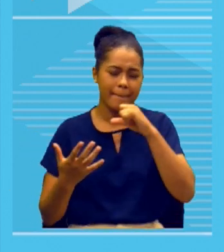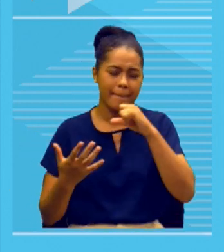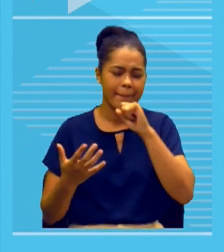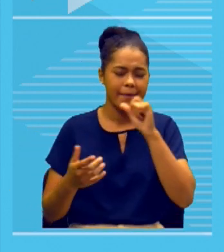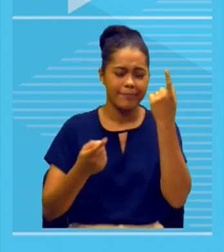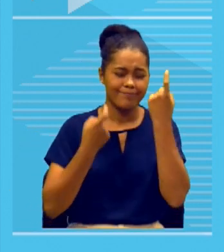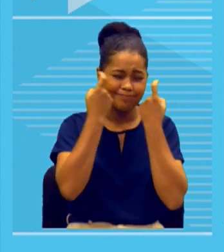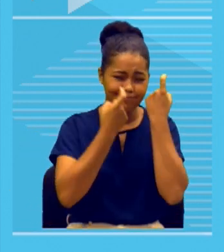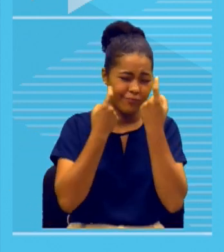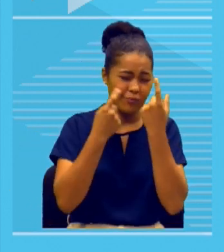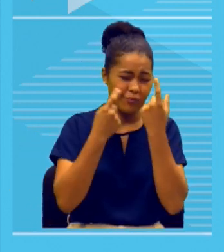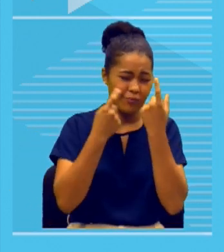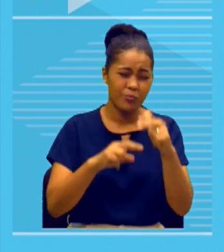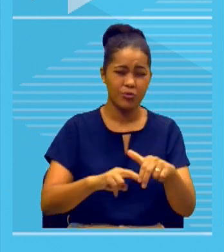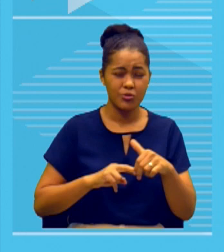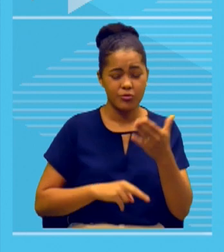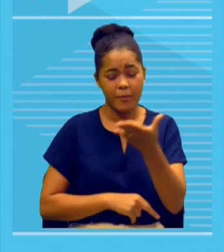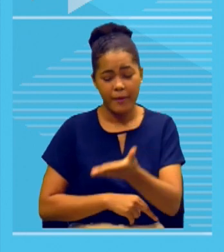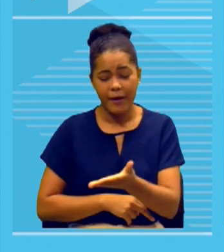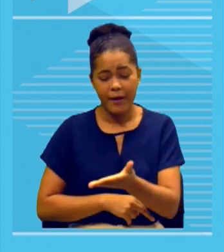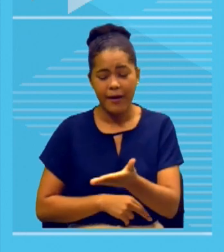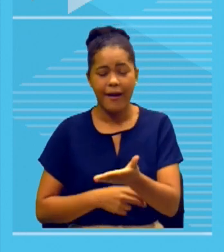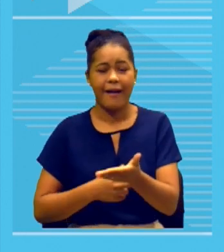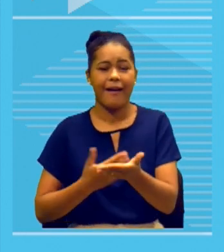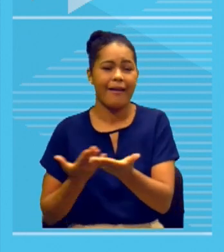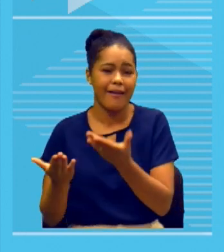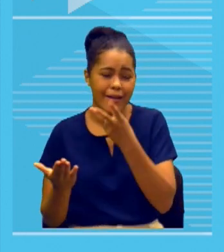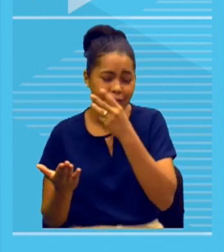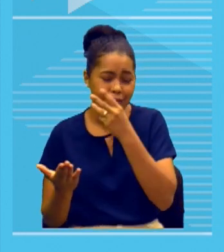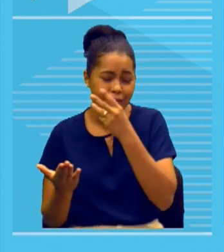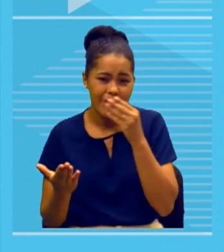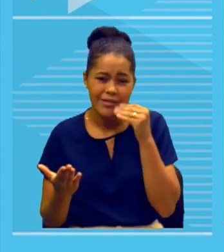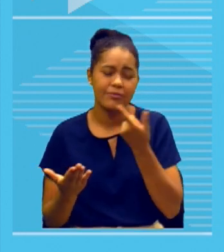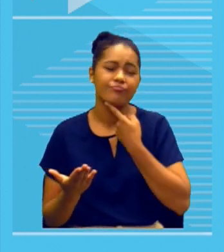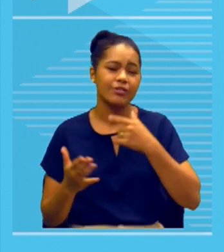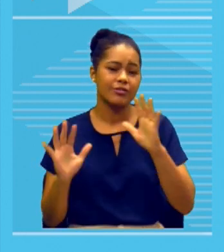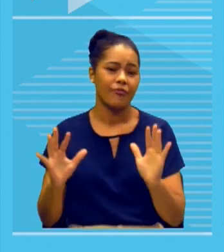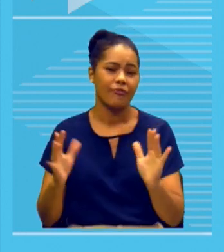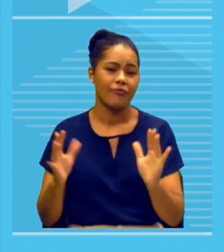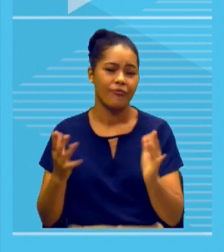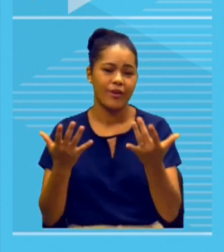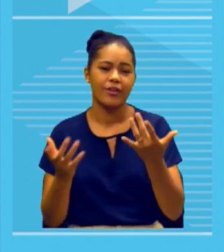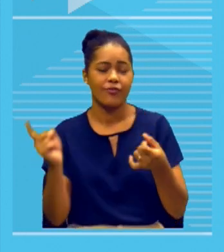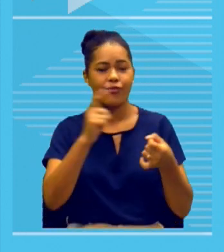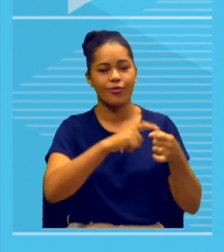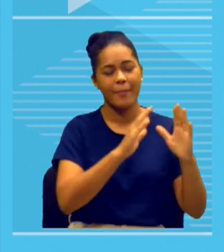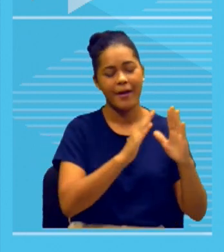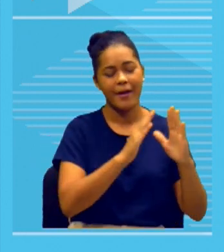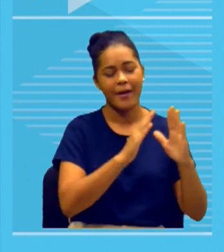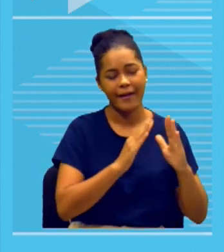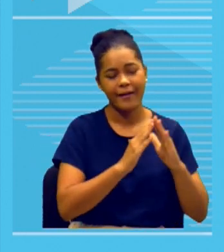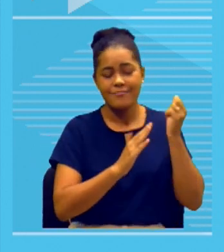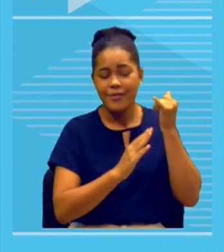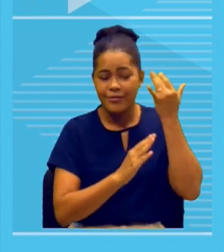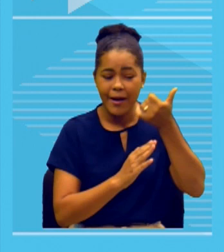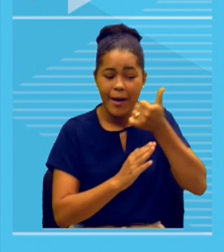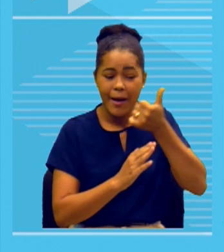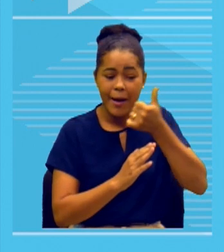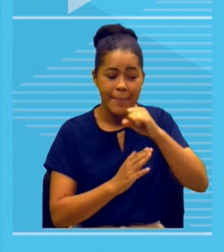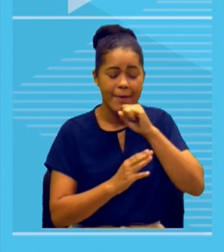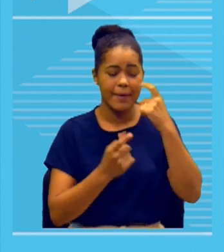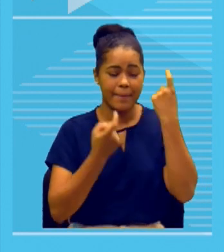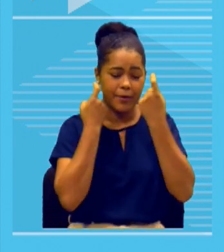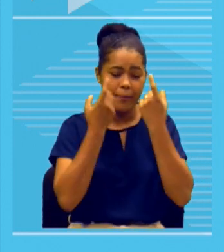você adolescente vai vai para festa vai voltar na madrugada ela diz assim